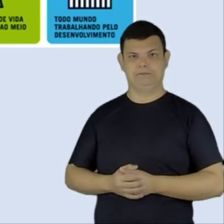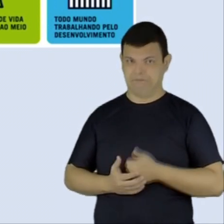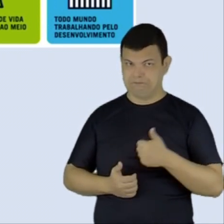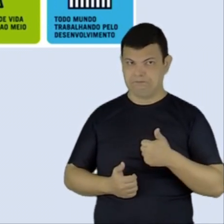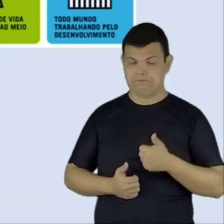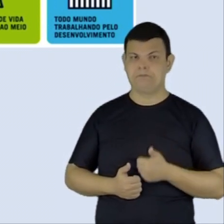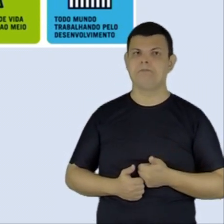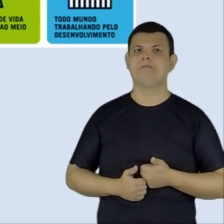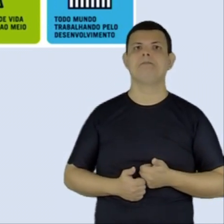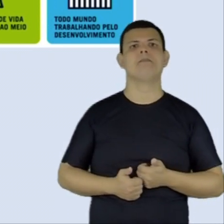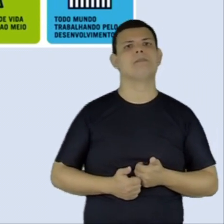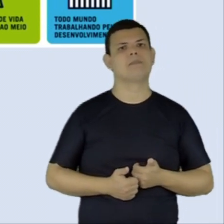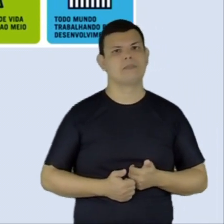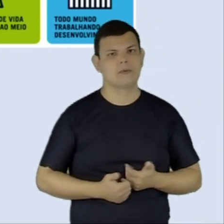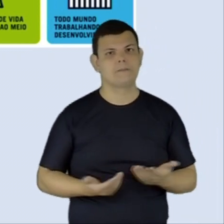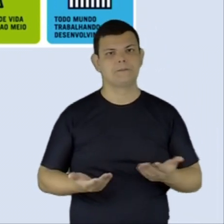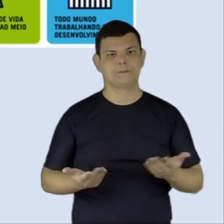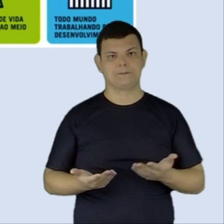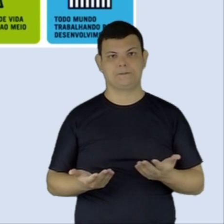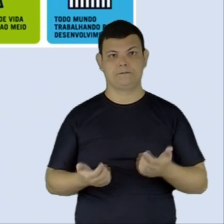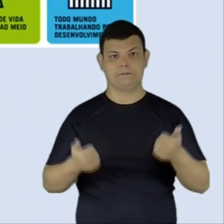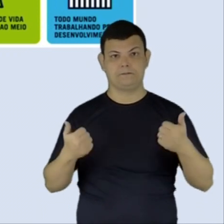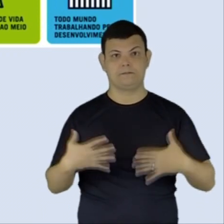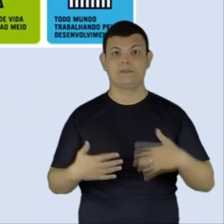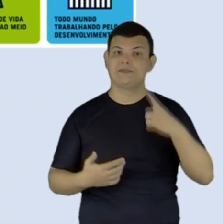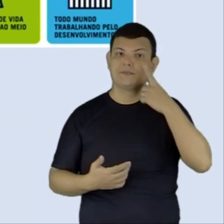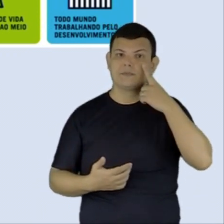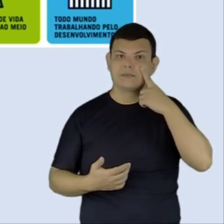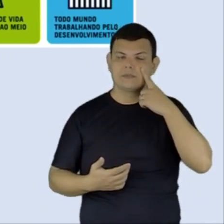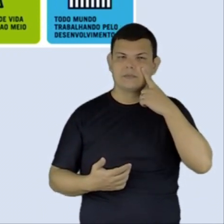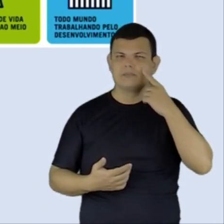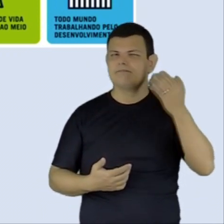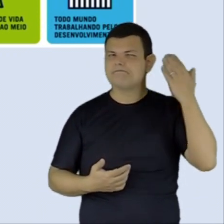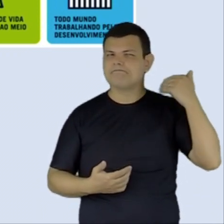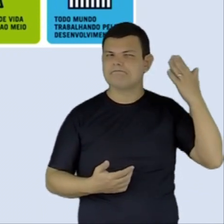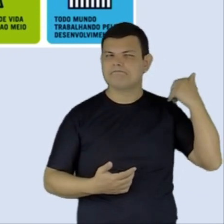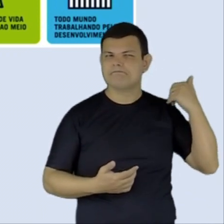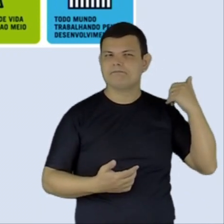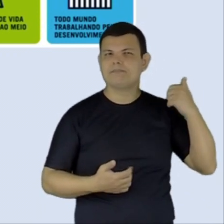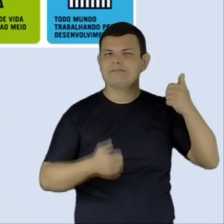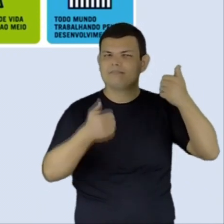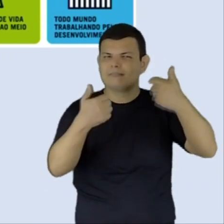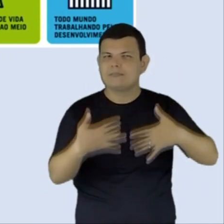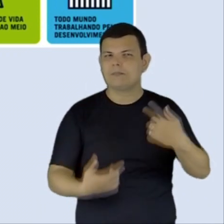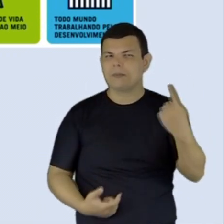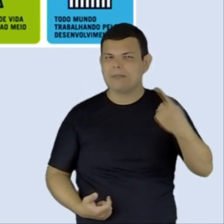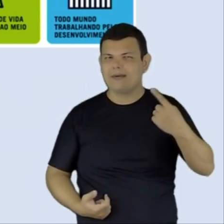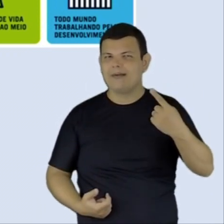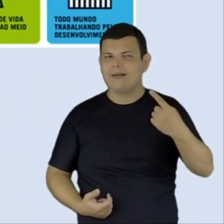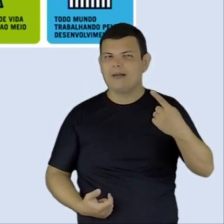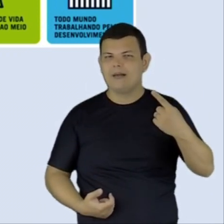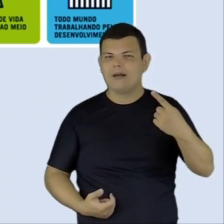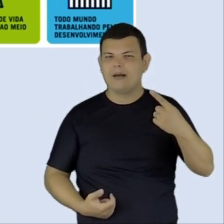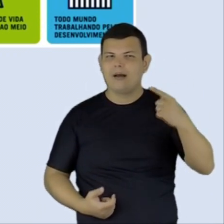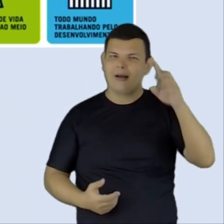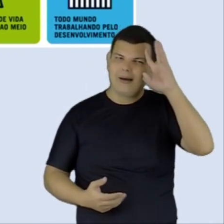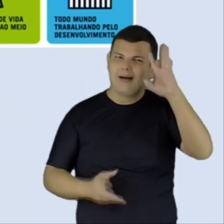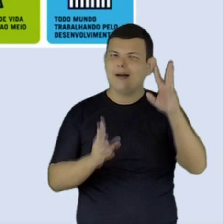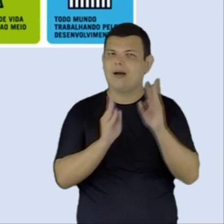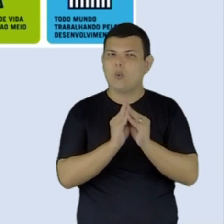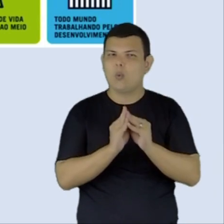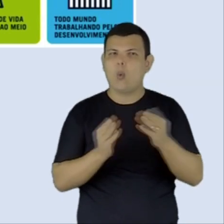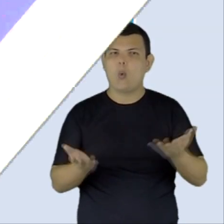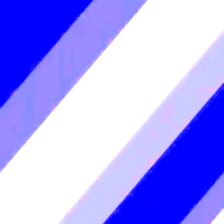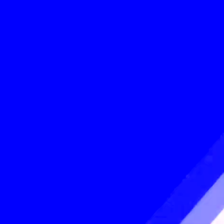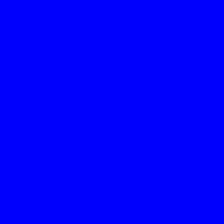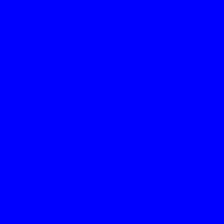ok? Então, vamos voltar ao exercício, lá o exercício 1, para a gente relembrar, vamos revisar o que a gente viu na